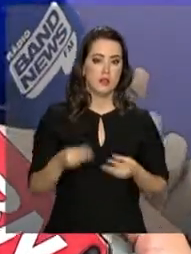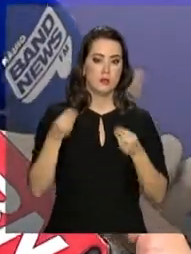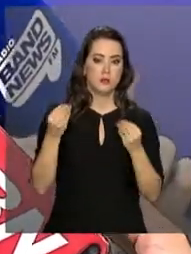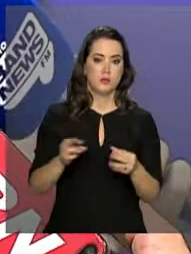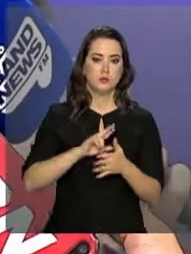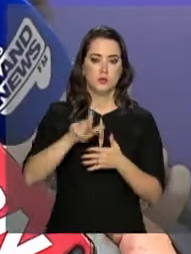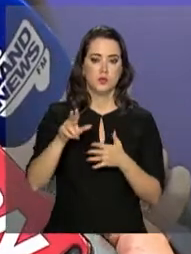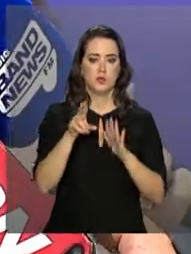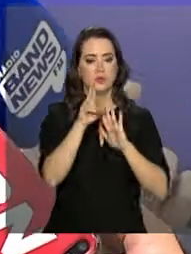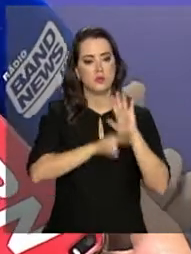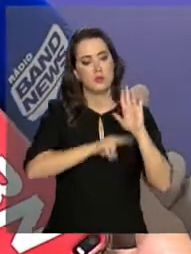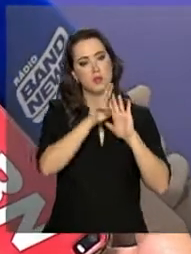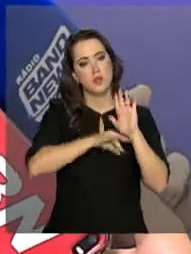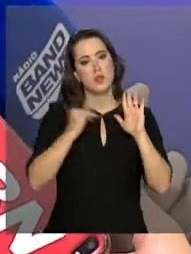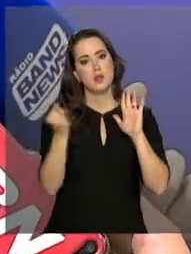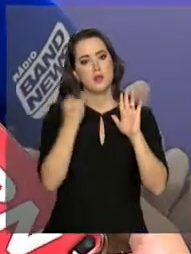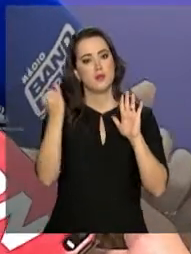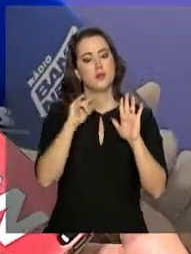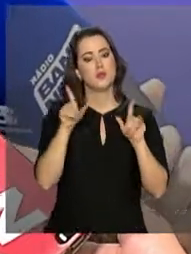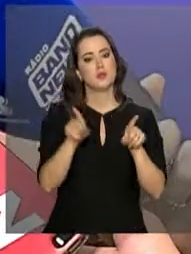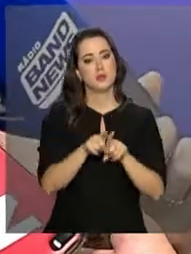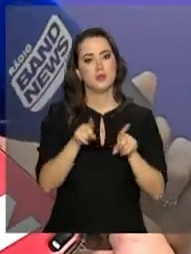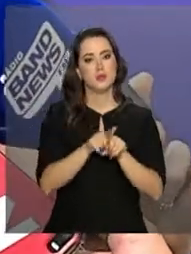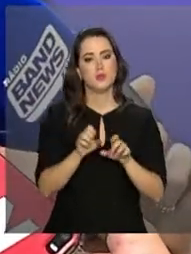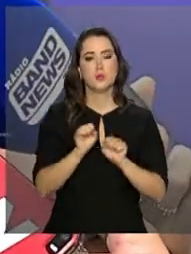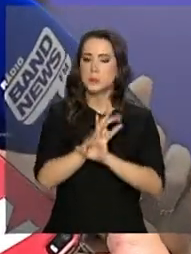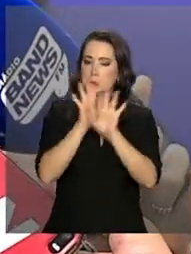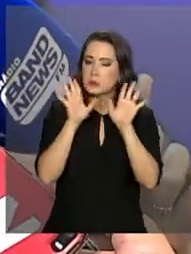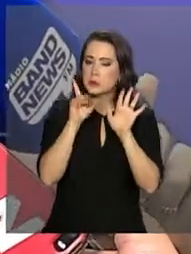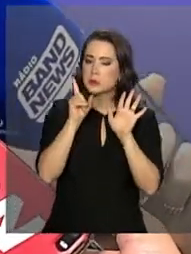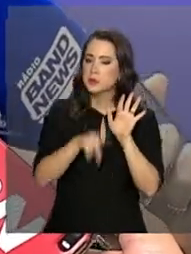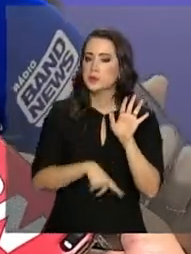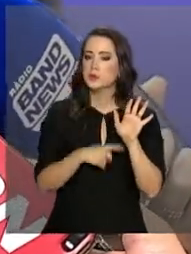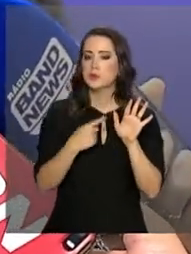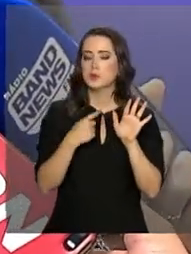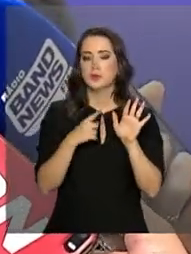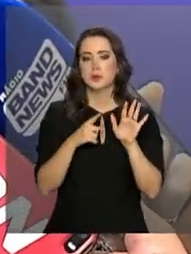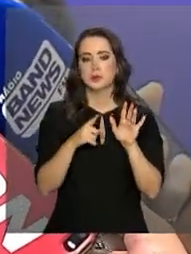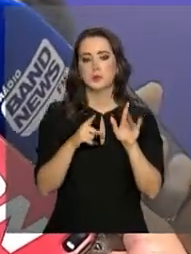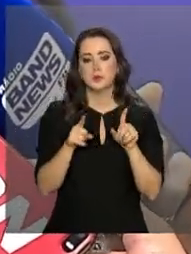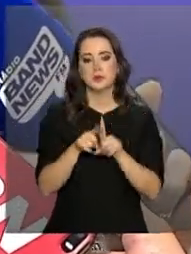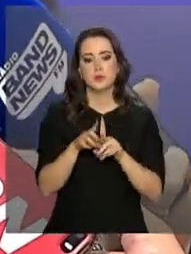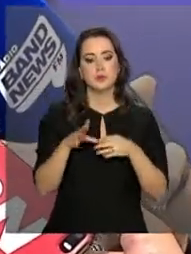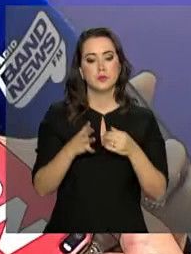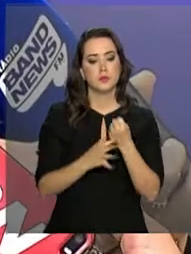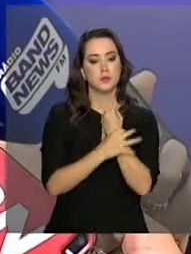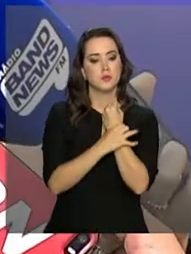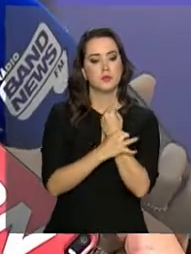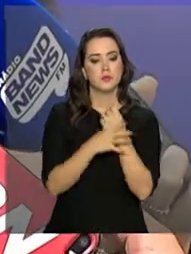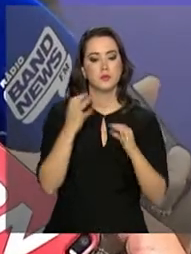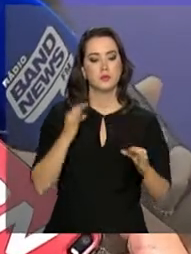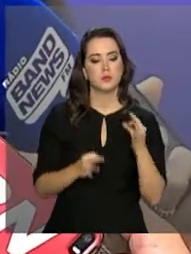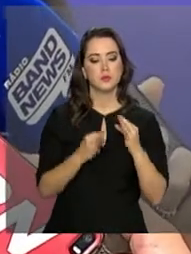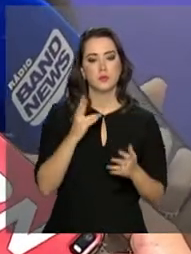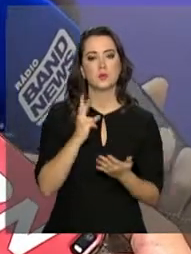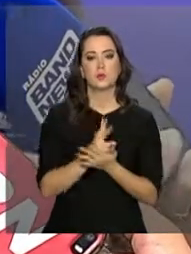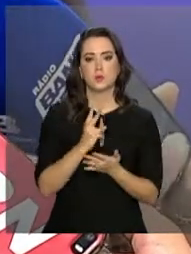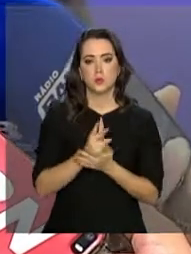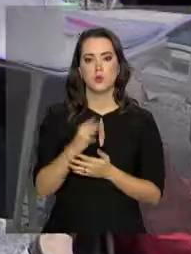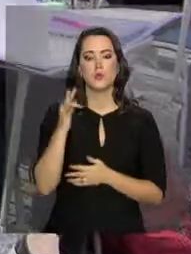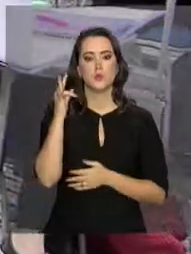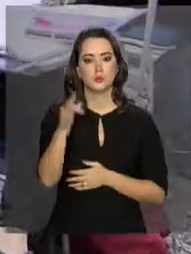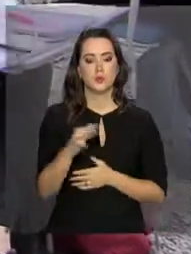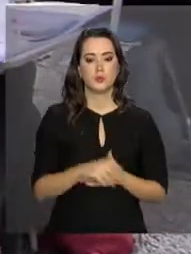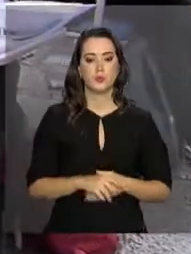série de regulamentações que são importantes também para dar qualidade é e é da segurança jurídica inclusive para os próximos